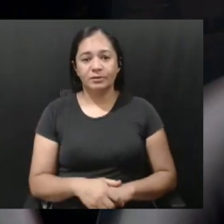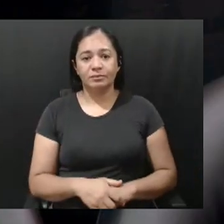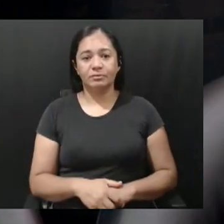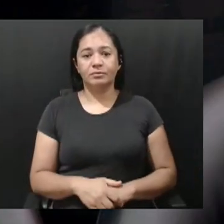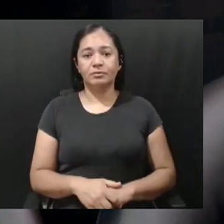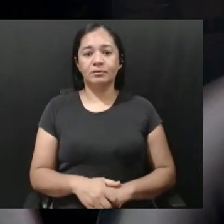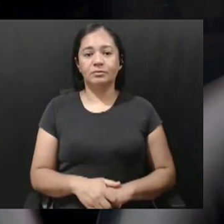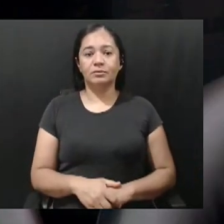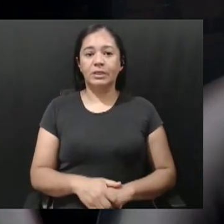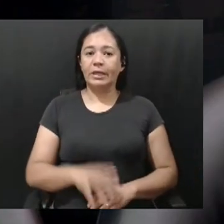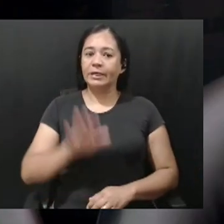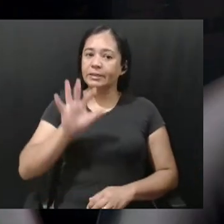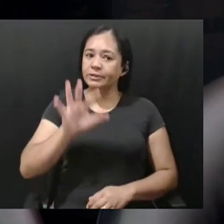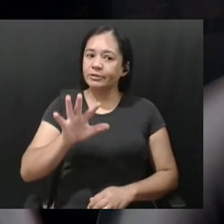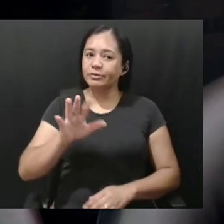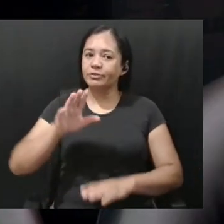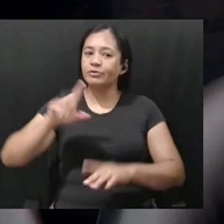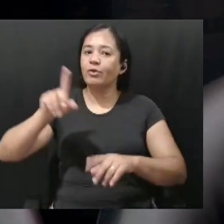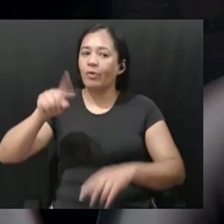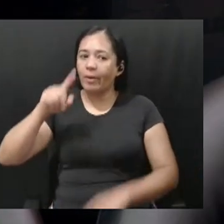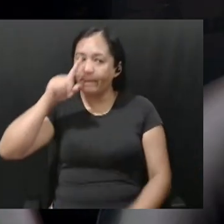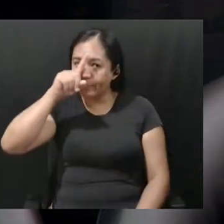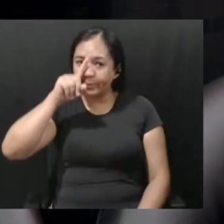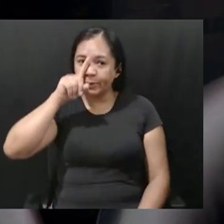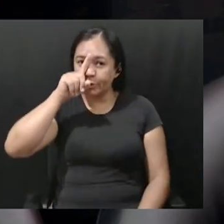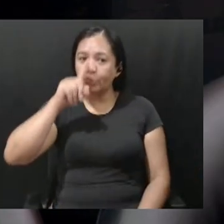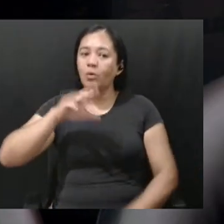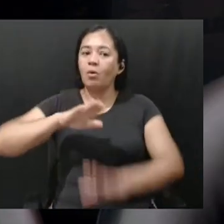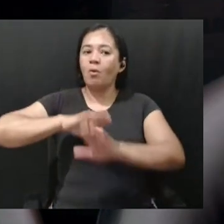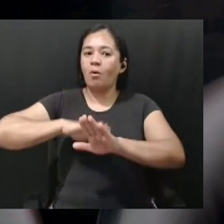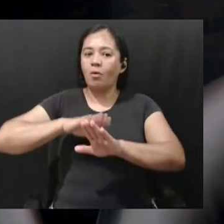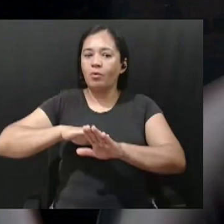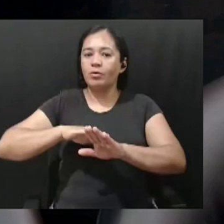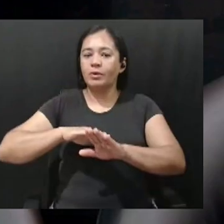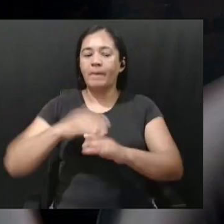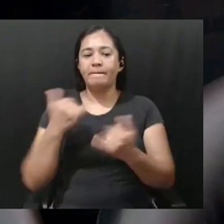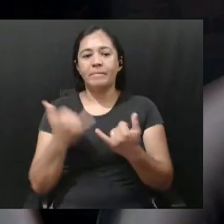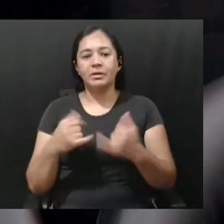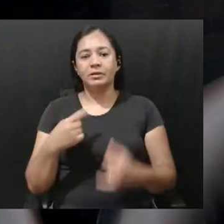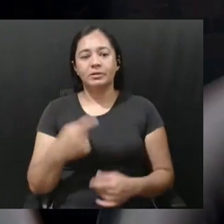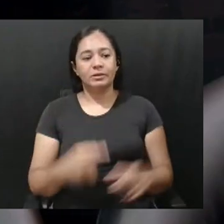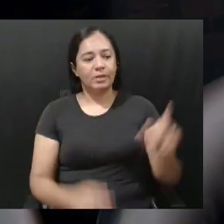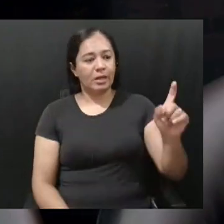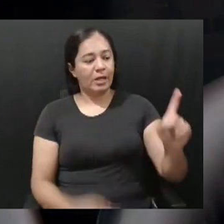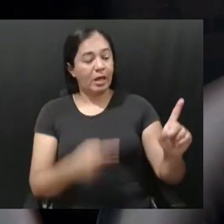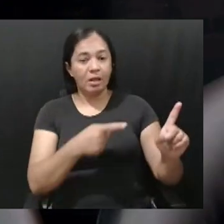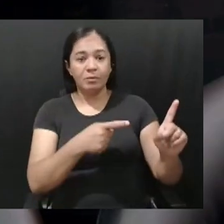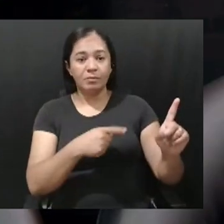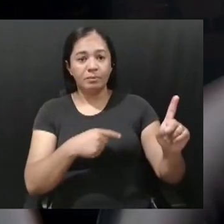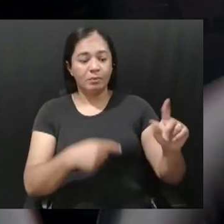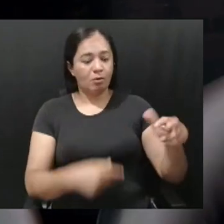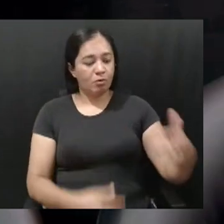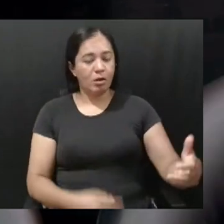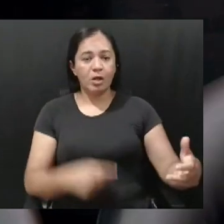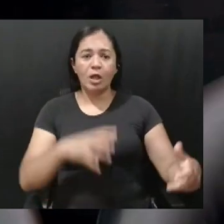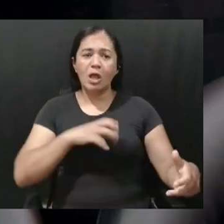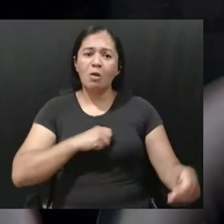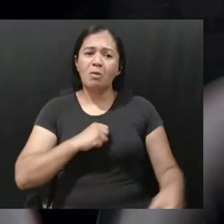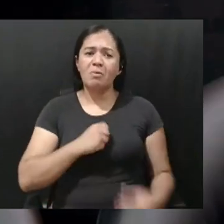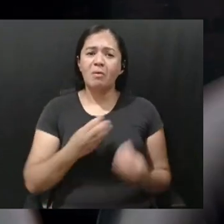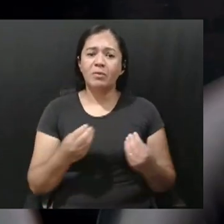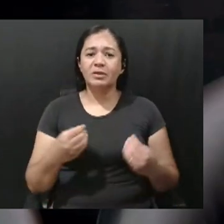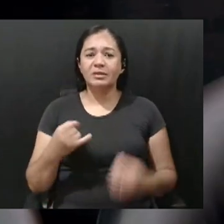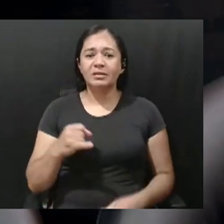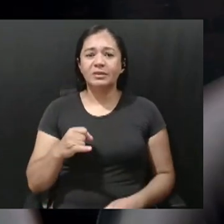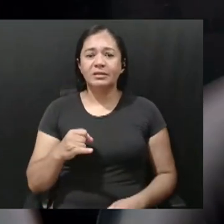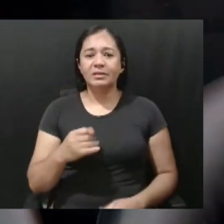porque assim, é como se a gente dissesse em outras palavras, né, aquela pessoa que eu amava tanto, se ela tivesse aqui, ela queria que eu estivesse sofrendo, né,